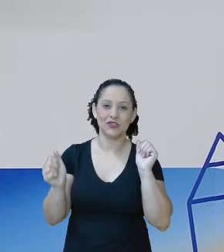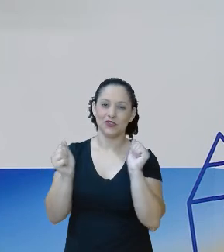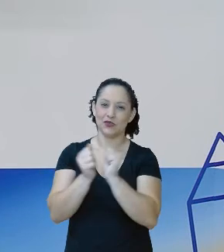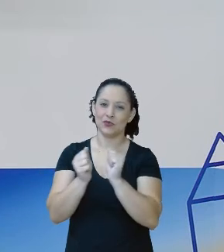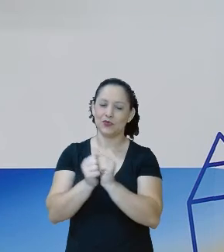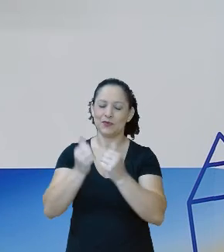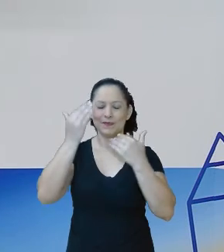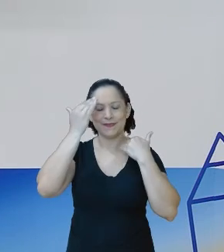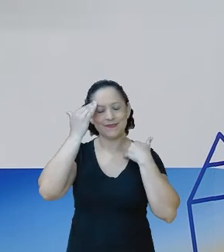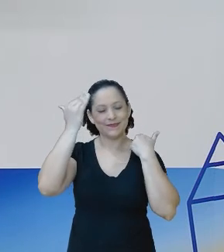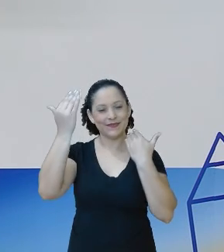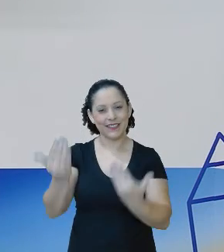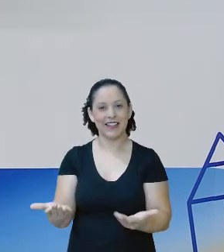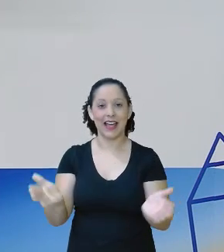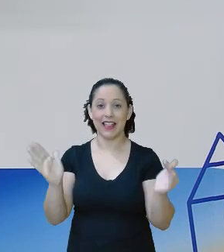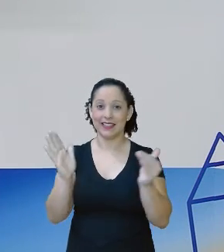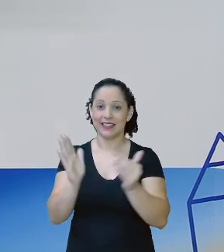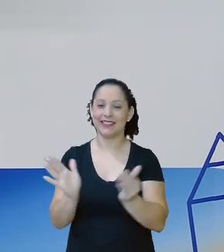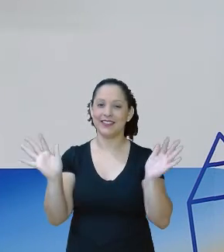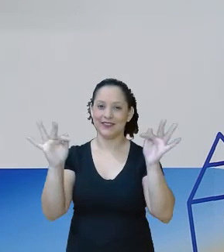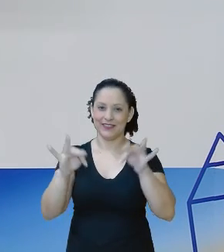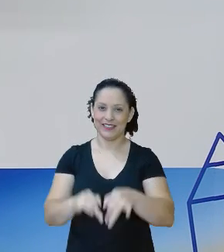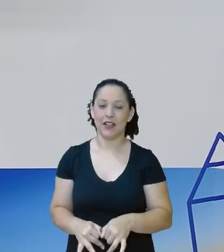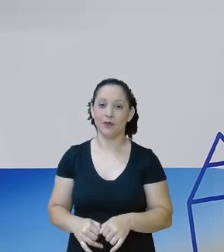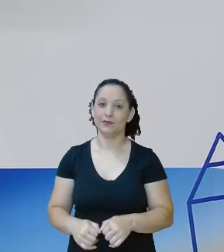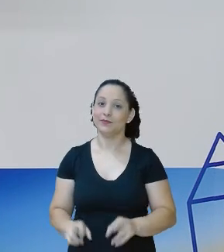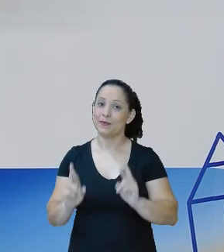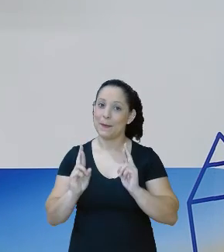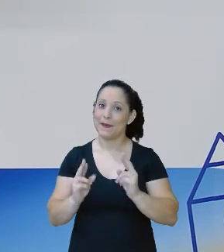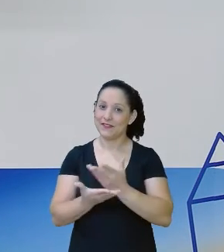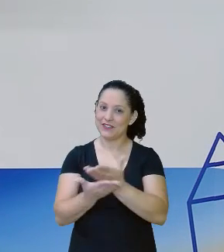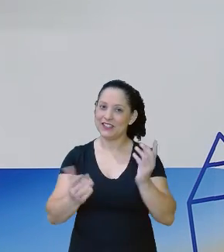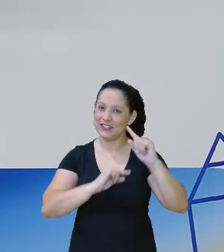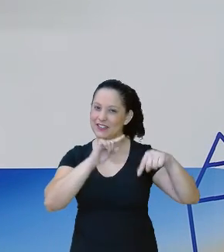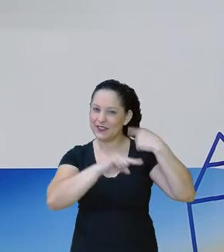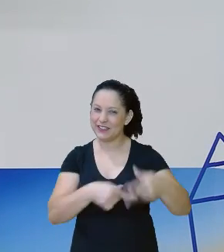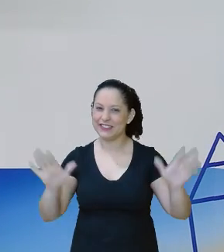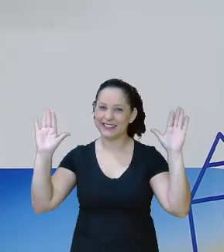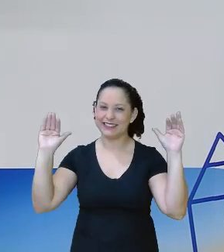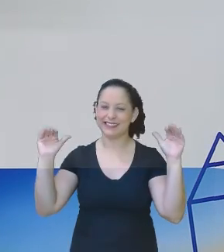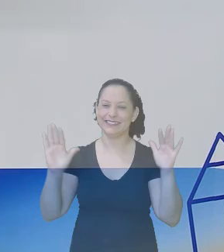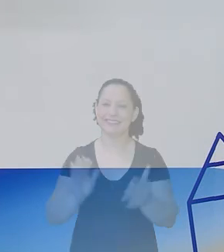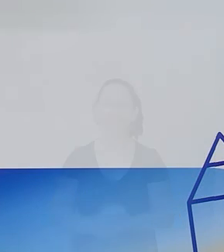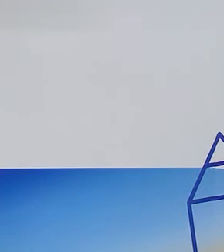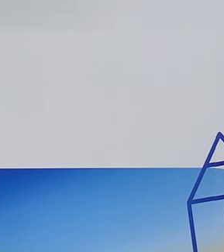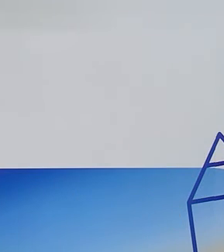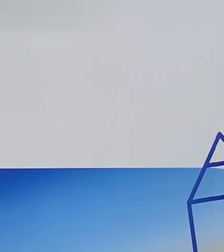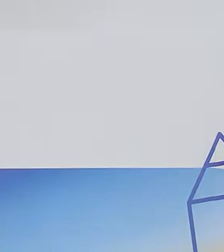agradeço demais terem ficado comigo até o final e espero vocês na próxima aula. Tchau, tchau!